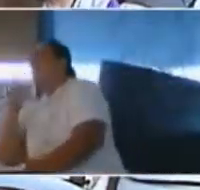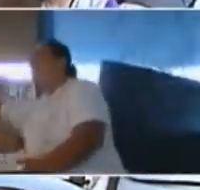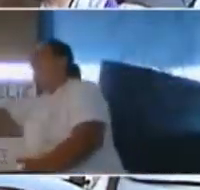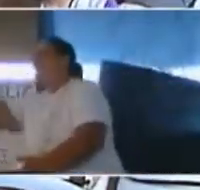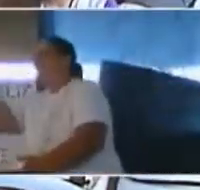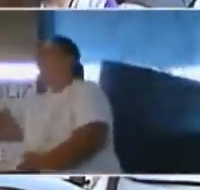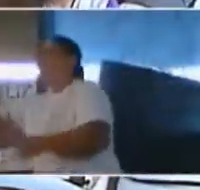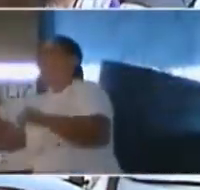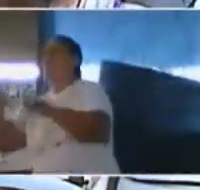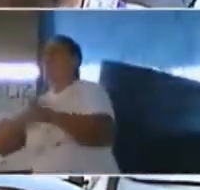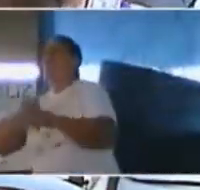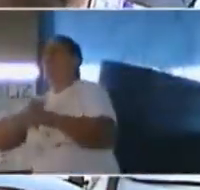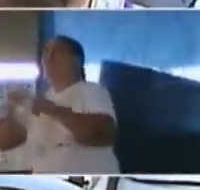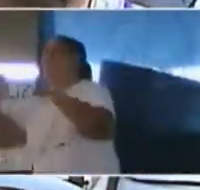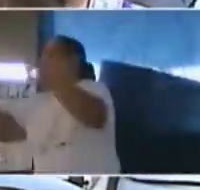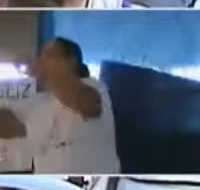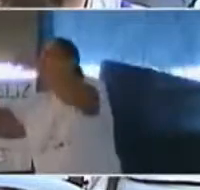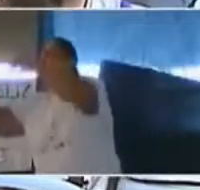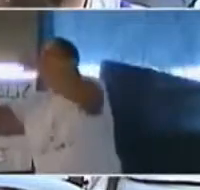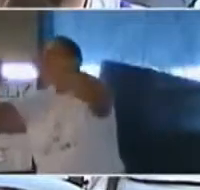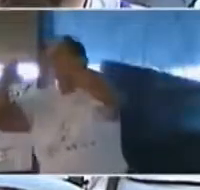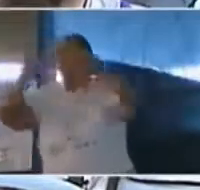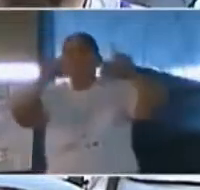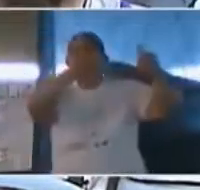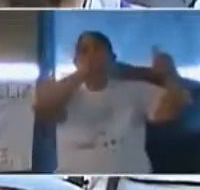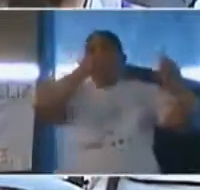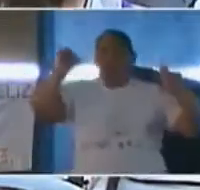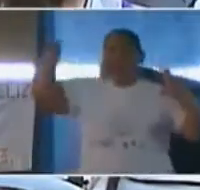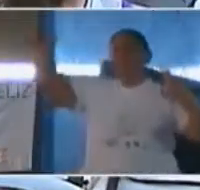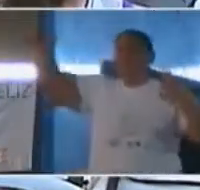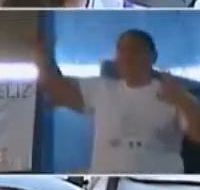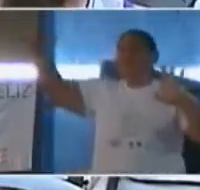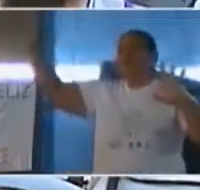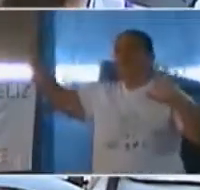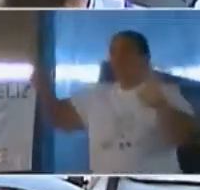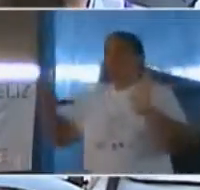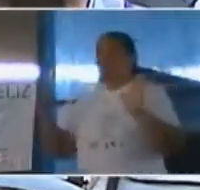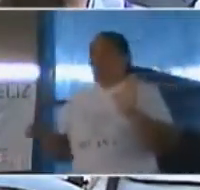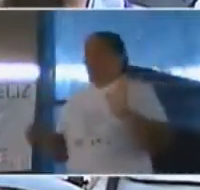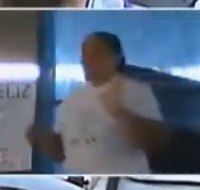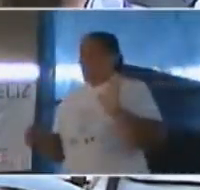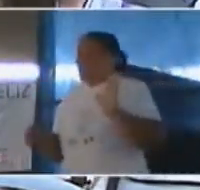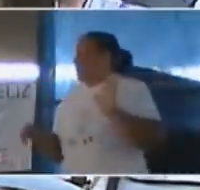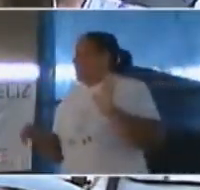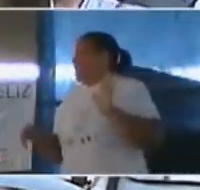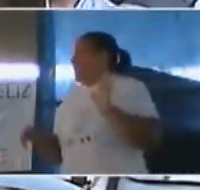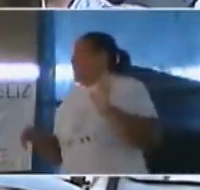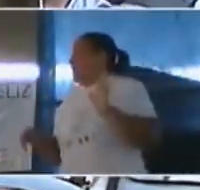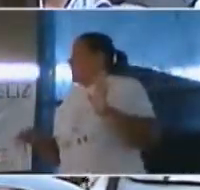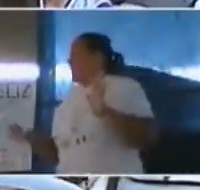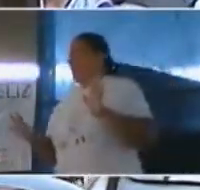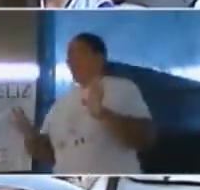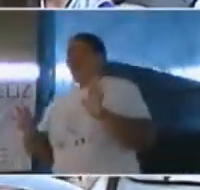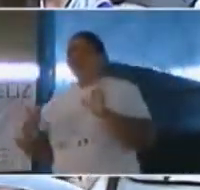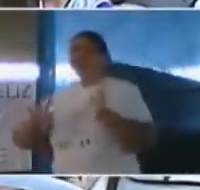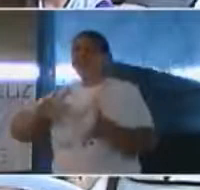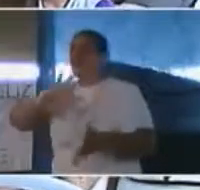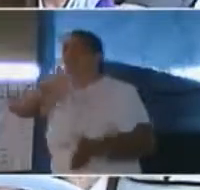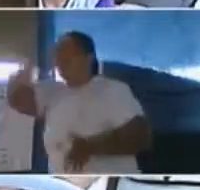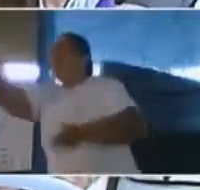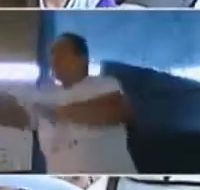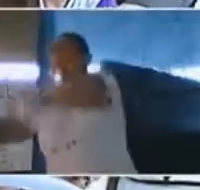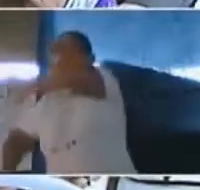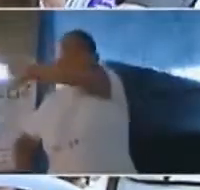de fotos de ações. Tomei a liberdade também de fazer um apanhado de fotos